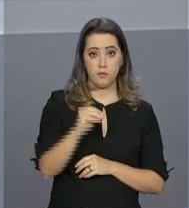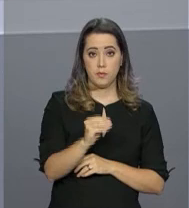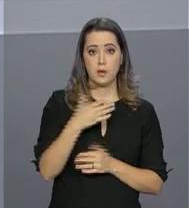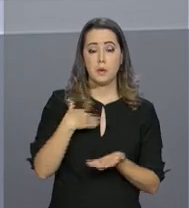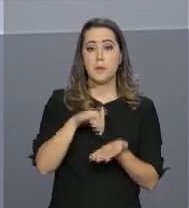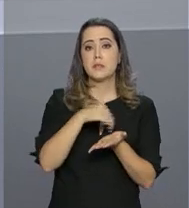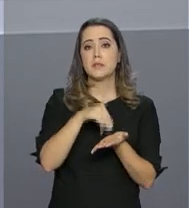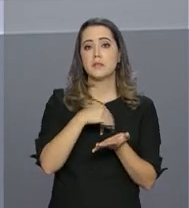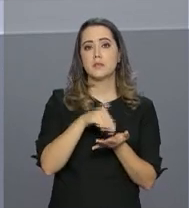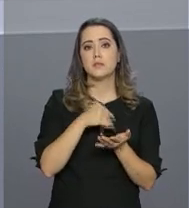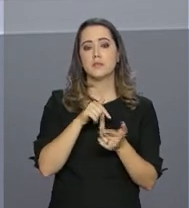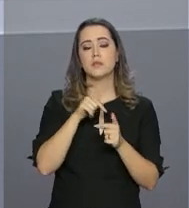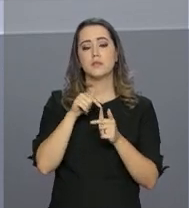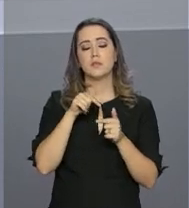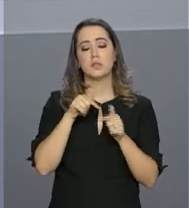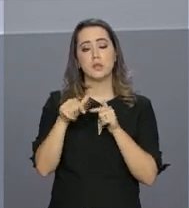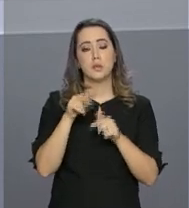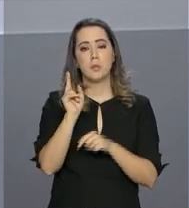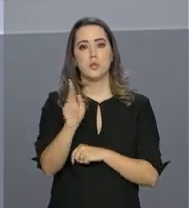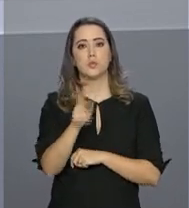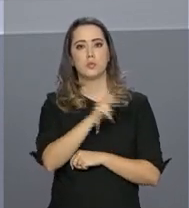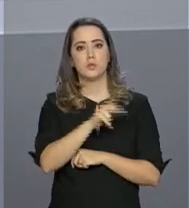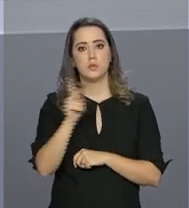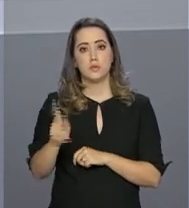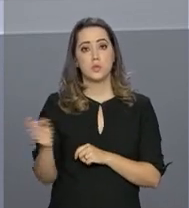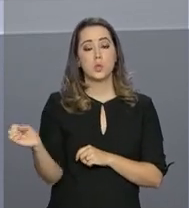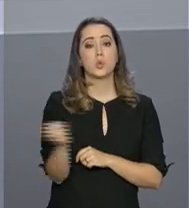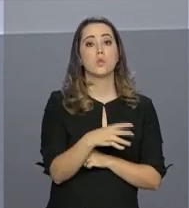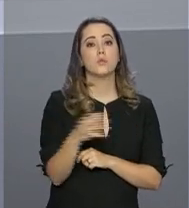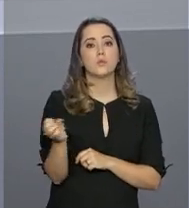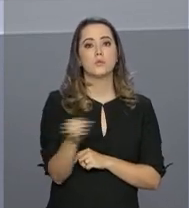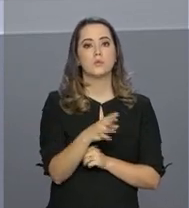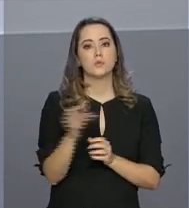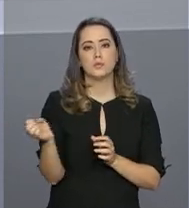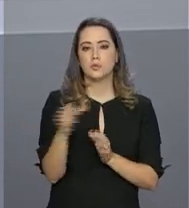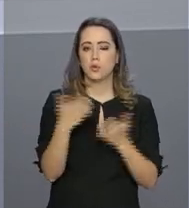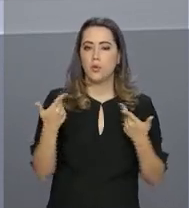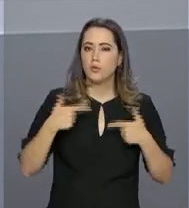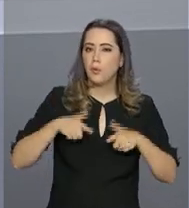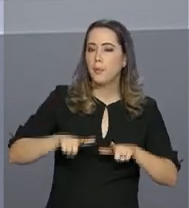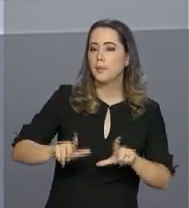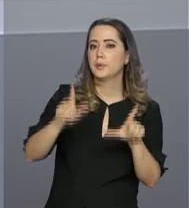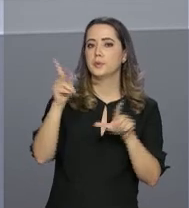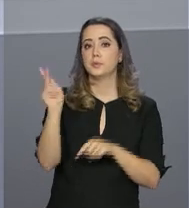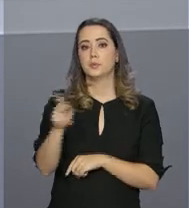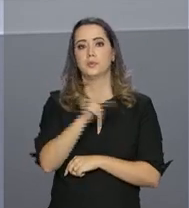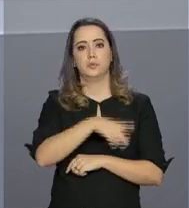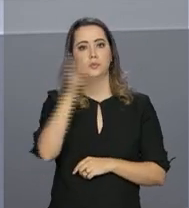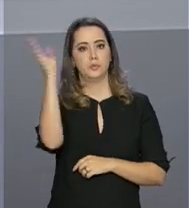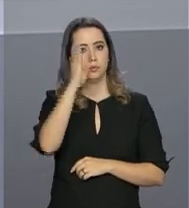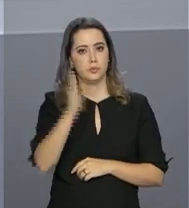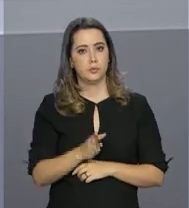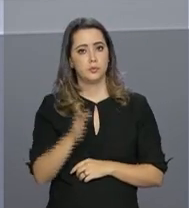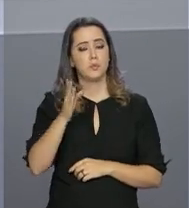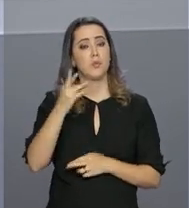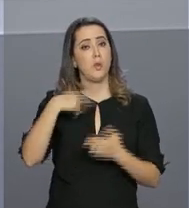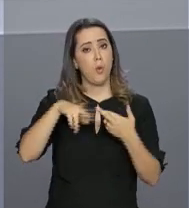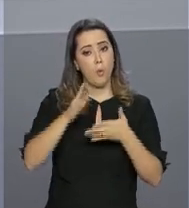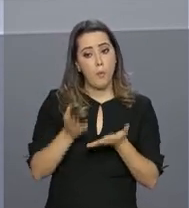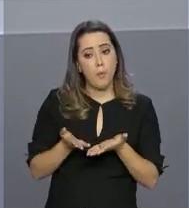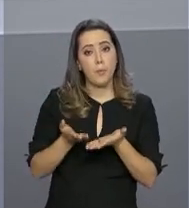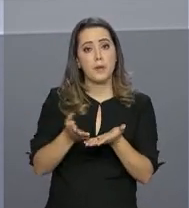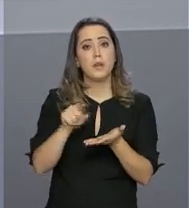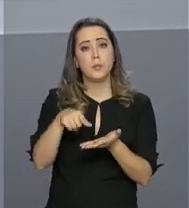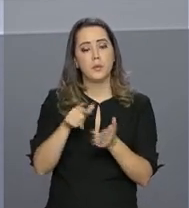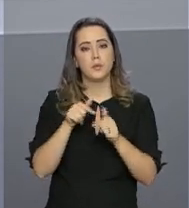maio para inscrever em práticas pedagógicas inovadoras na nova edição do Prêmio Professores do Brasil. O prêmio é uma